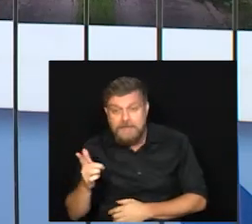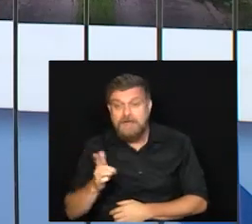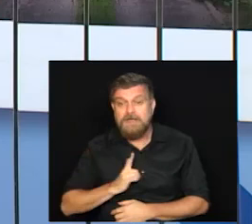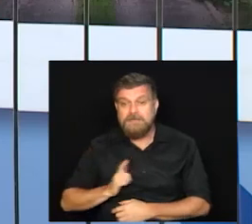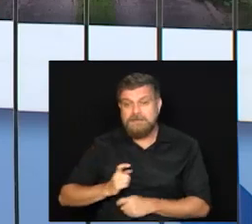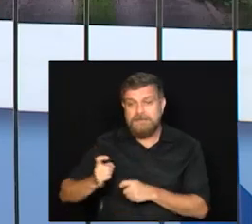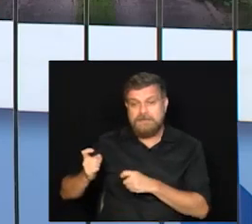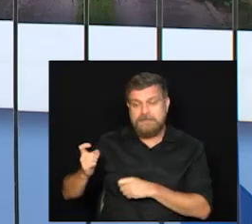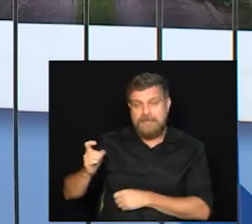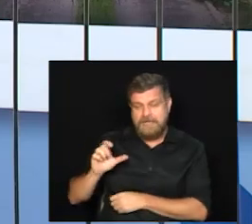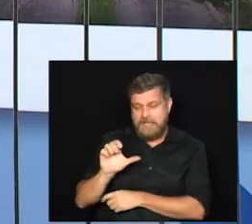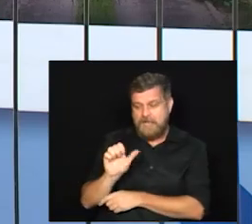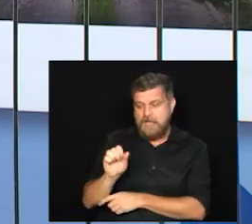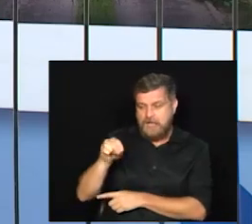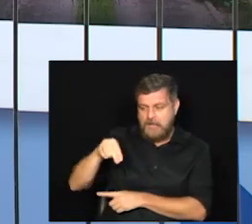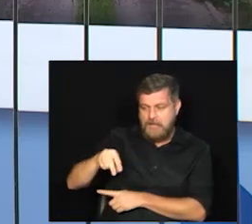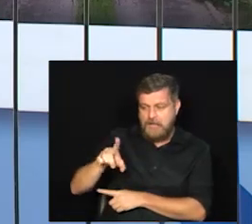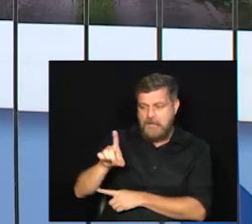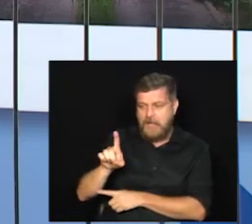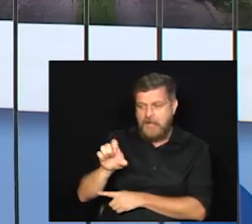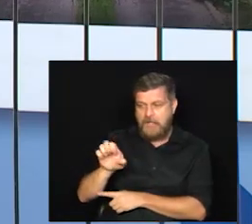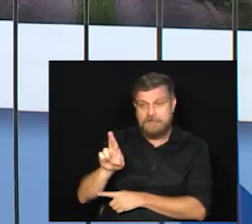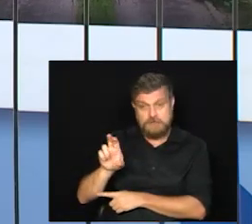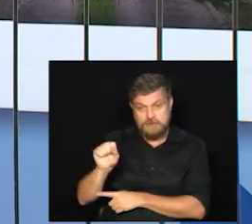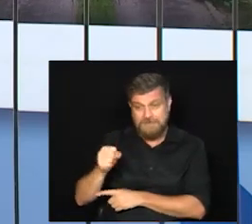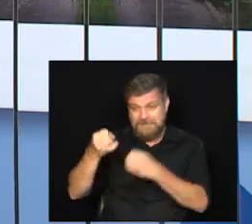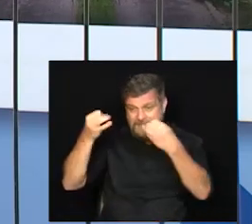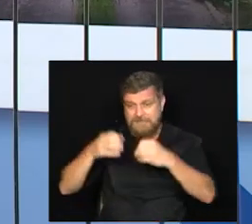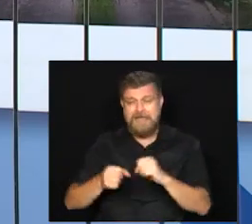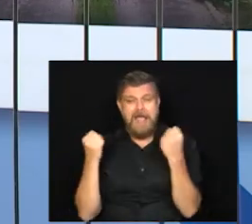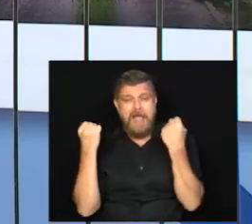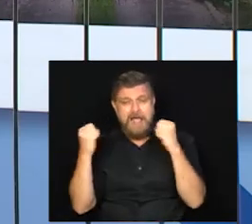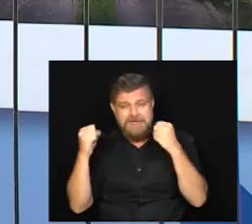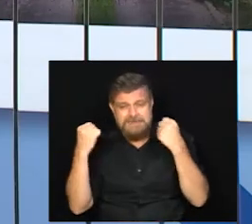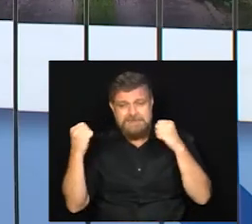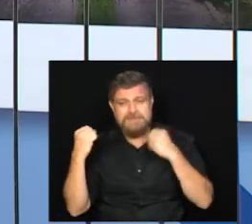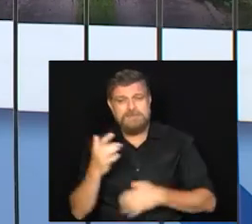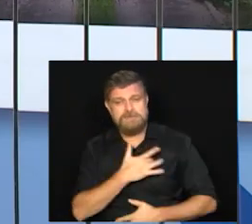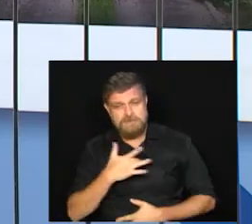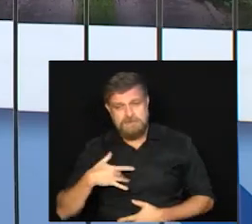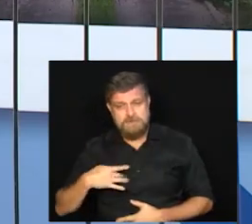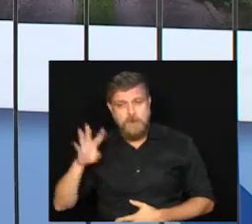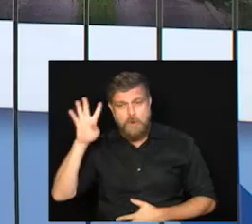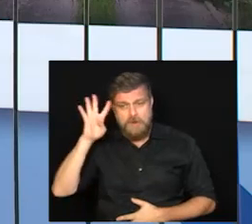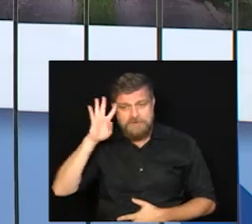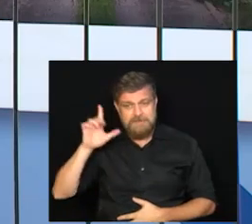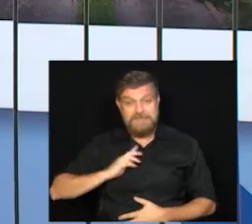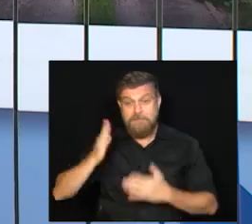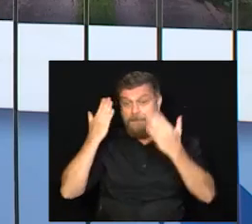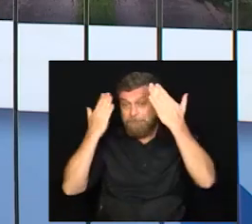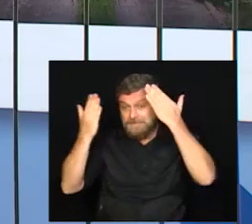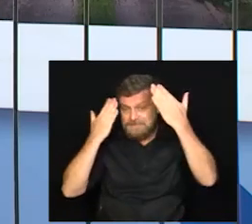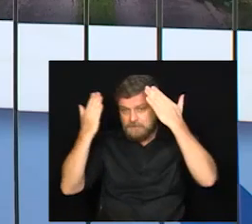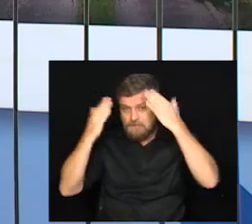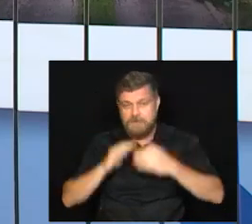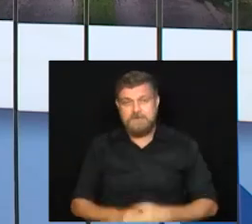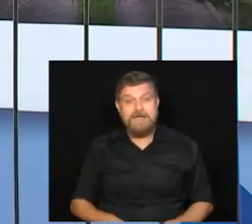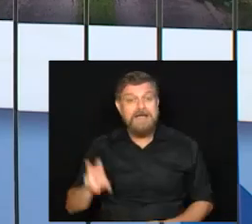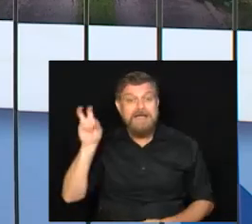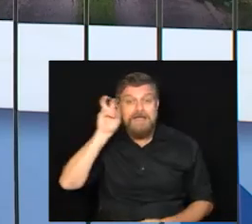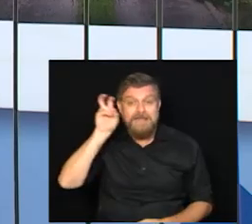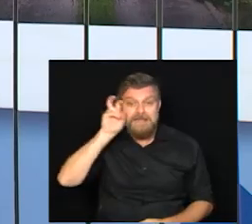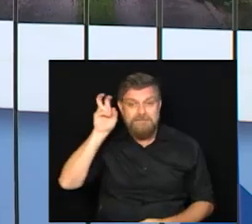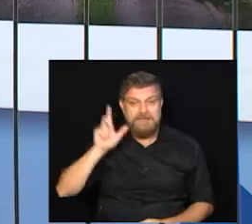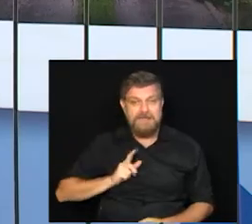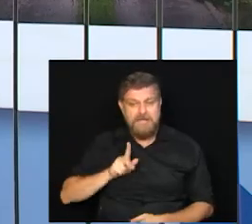Dr. Anderson Marques de Moraes, que vai falar sobre exercício físico e saúde. Na quarta-feira, com uma psicóloga. E na quinta-feira,